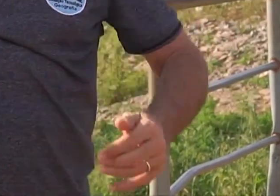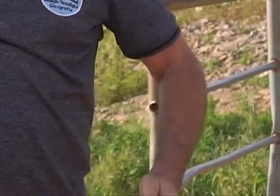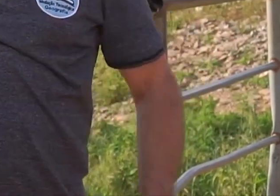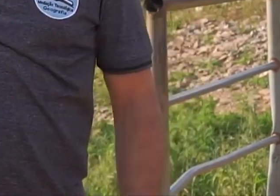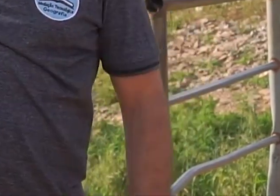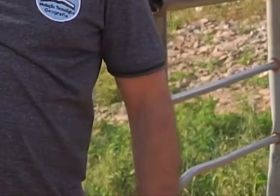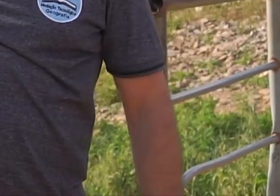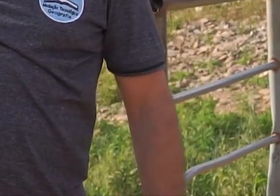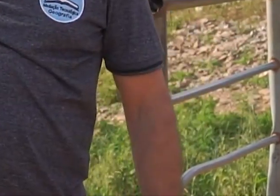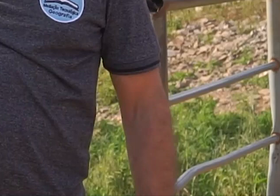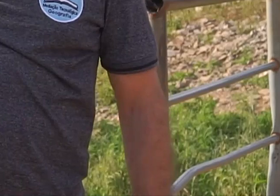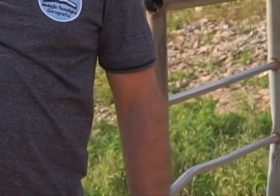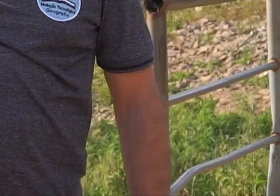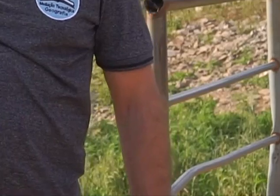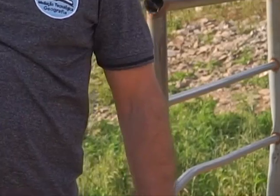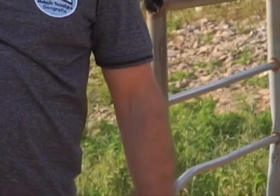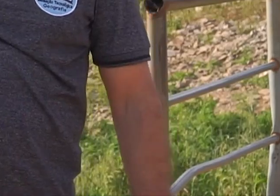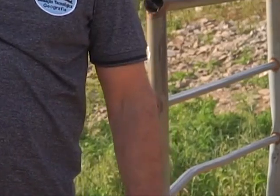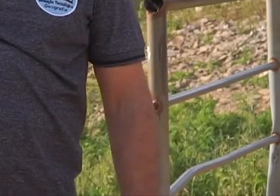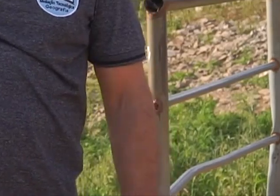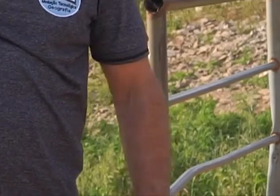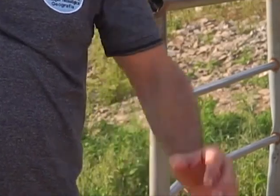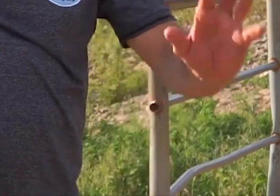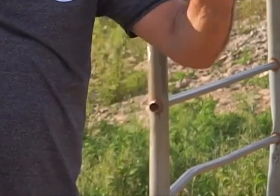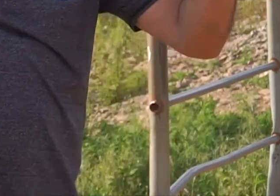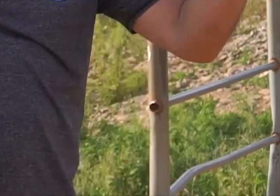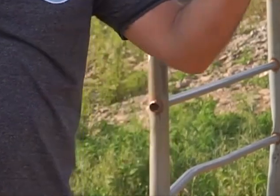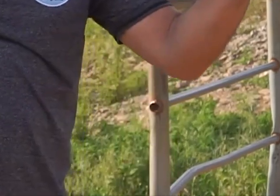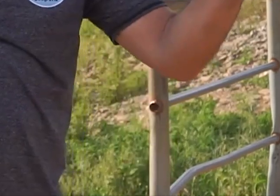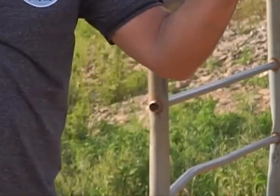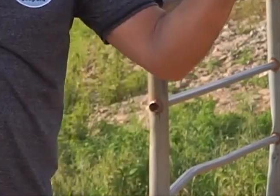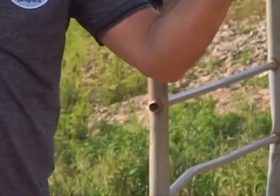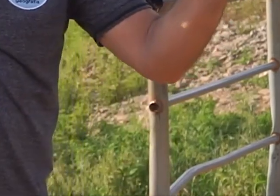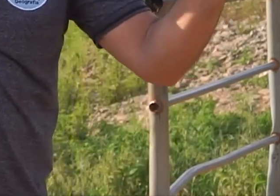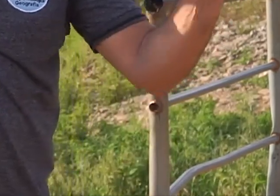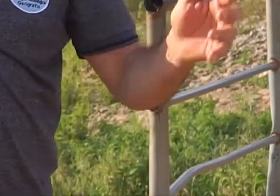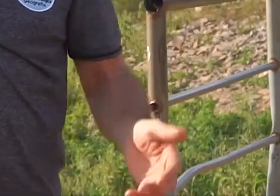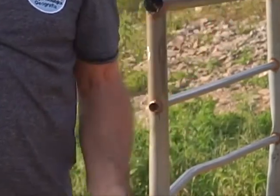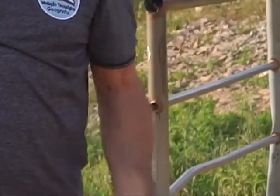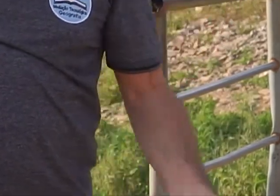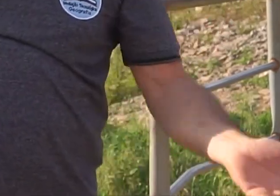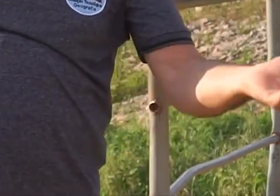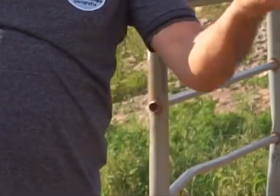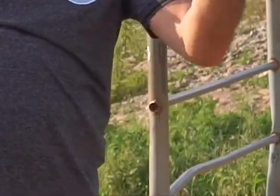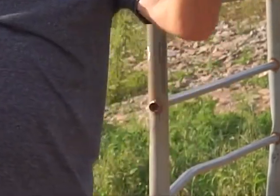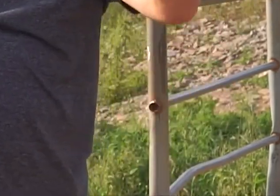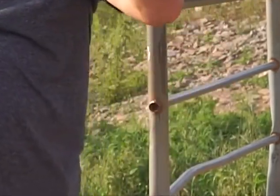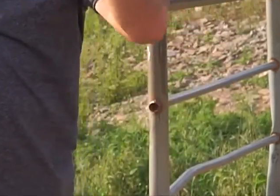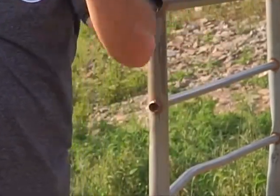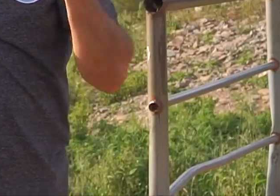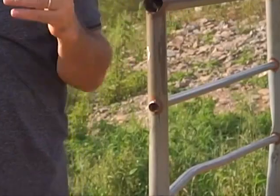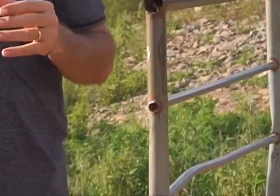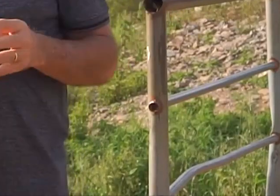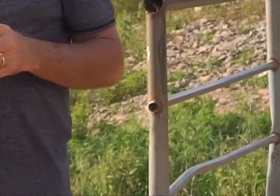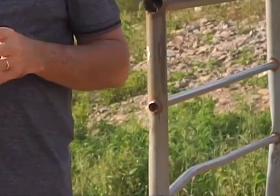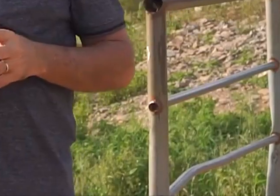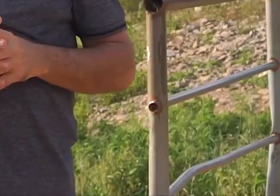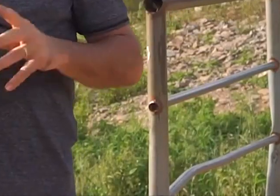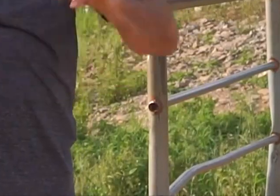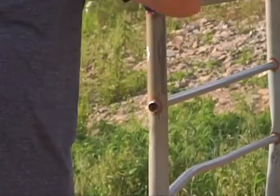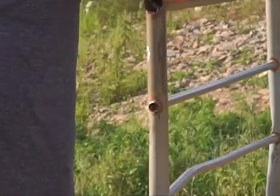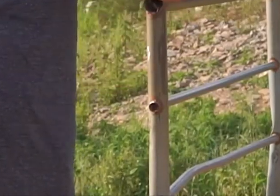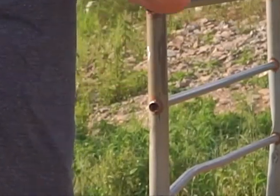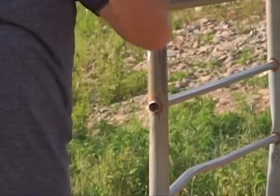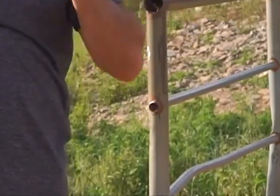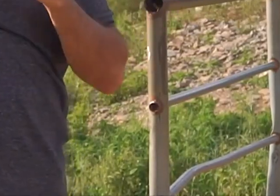seja, é alimentado pela neve que tem lá na Cordilheira dos Andes. Claro que não é muita neve não, tá? Mas ele é alimentado principalmente